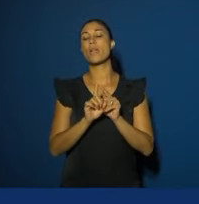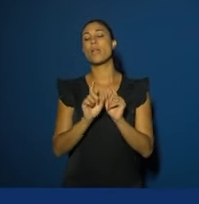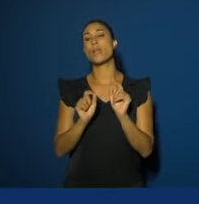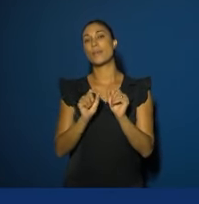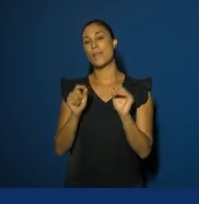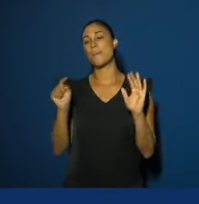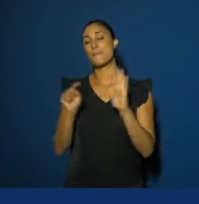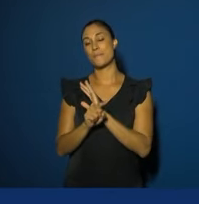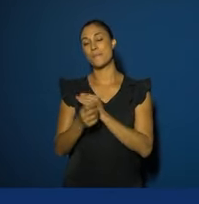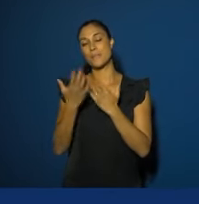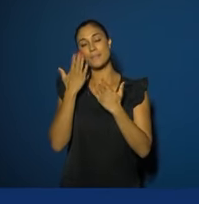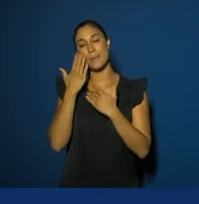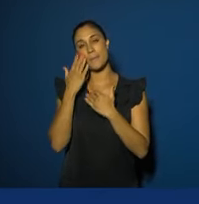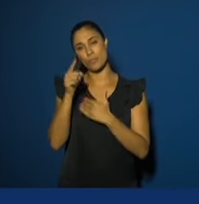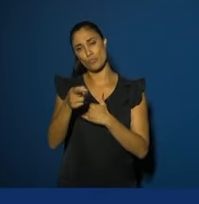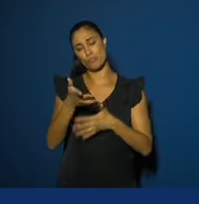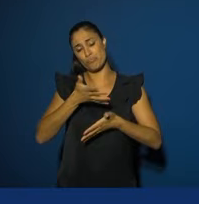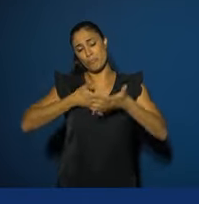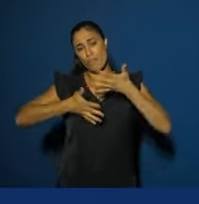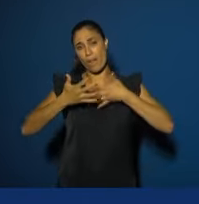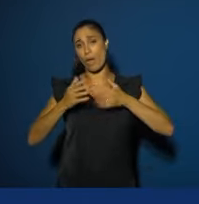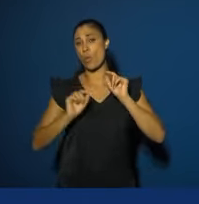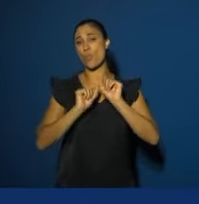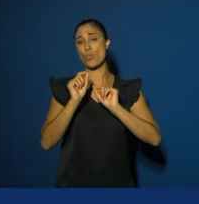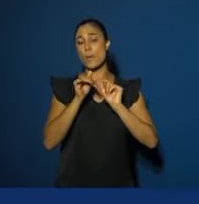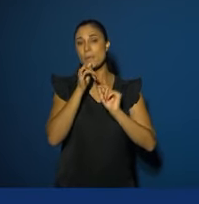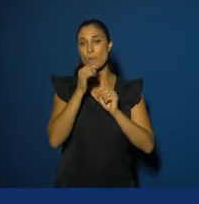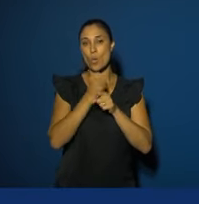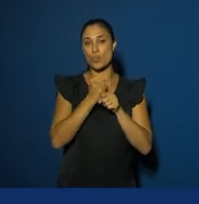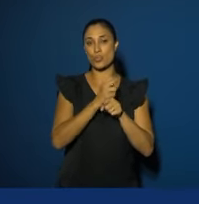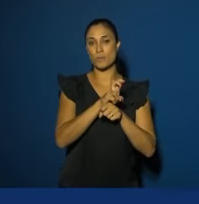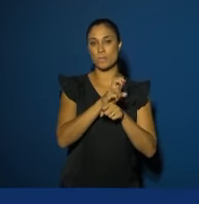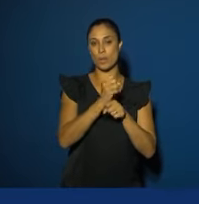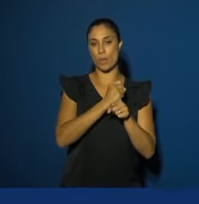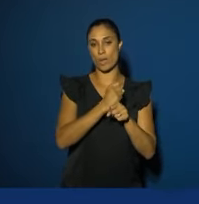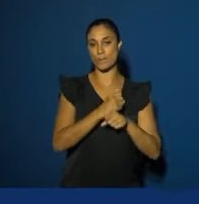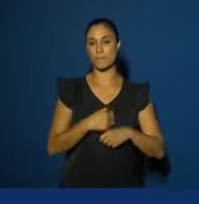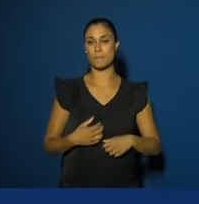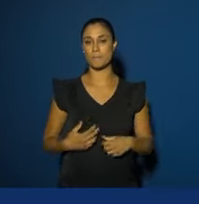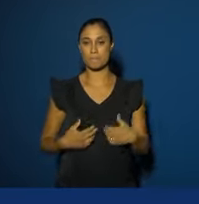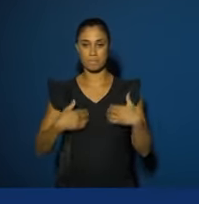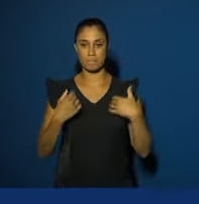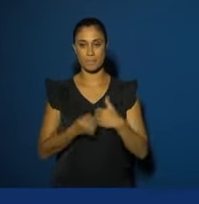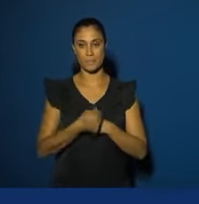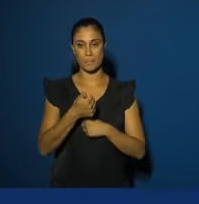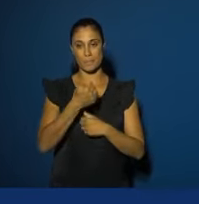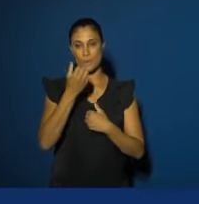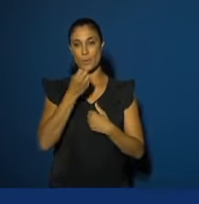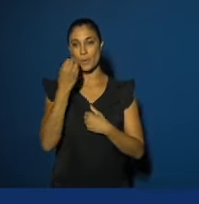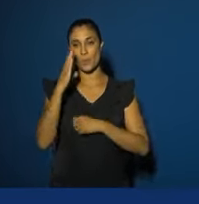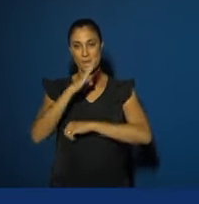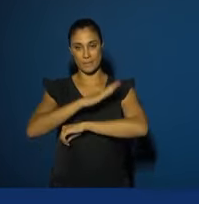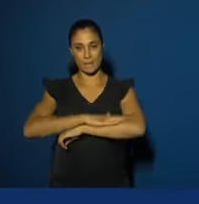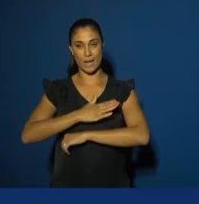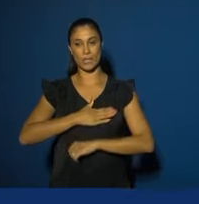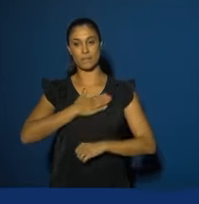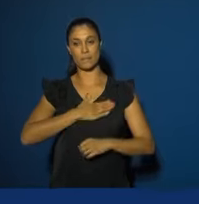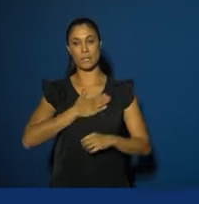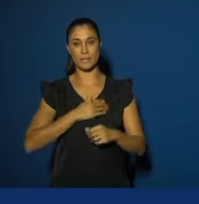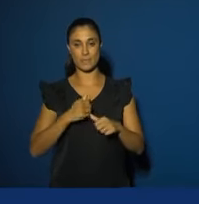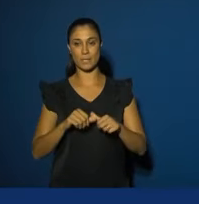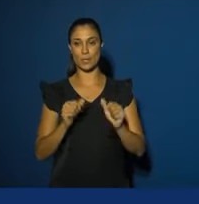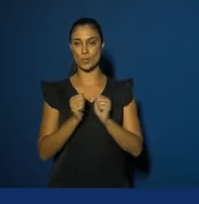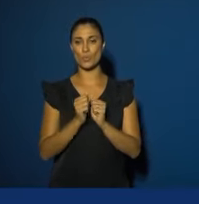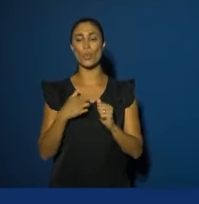né Eu queria ouvir um pouco sobre sobre isso Principalmente ao longo dos últimos anos bom primeiro Boa tarde prazer estar com vocês aqui